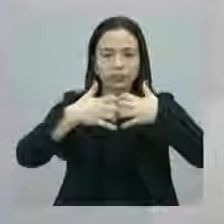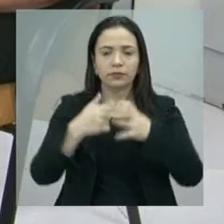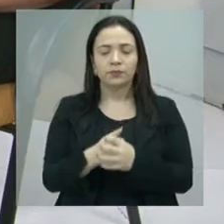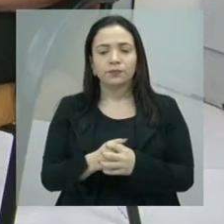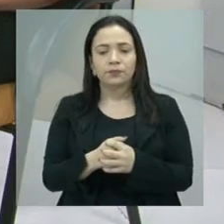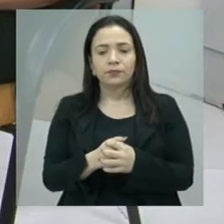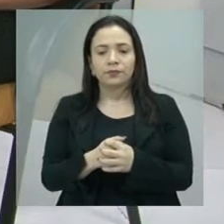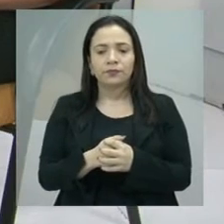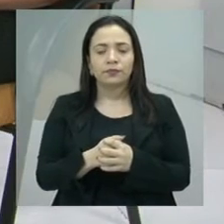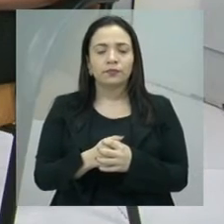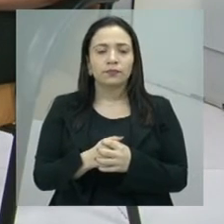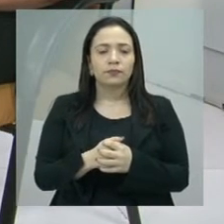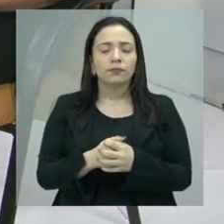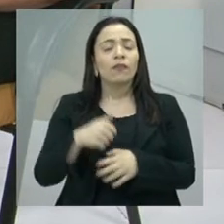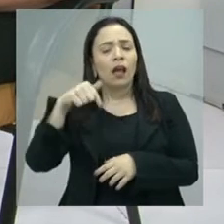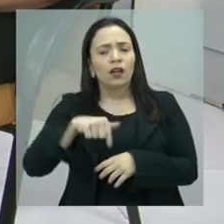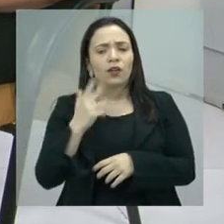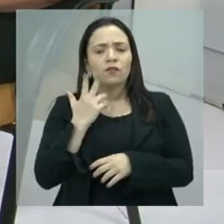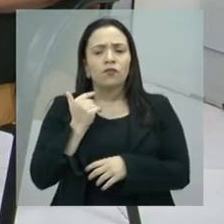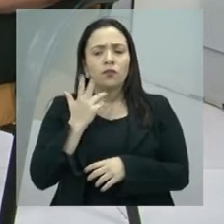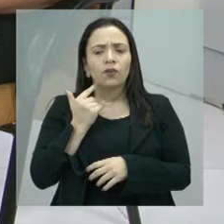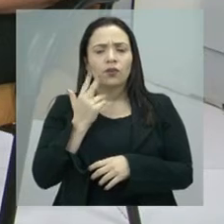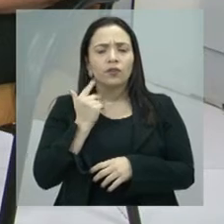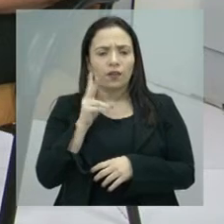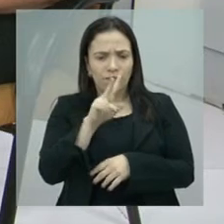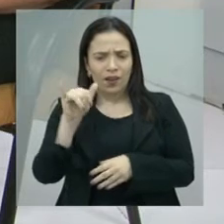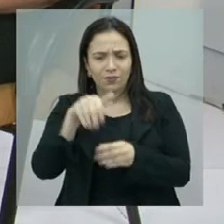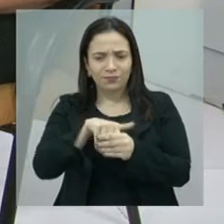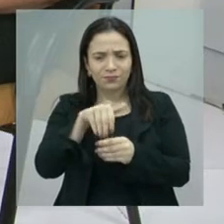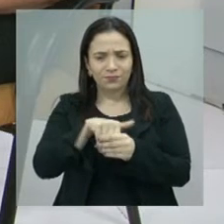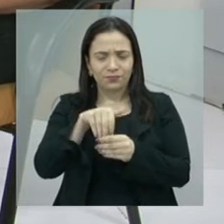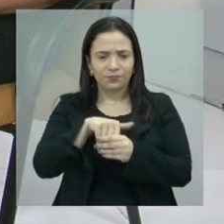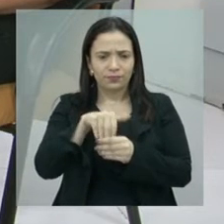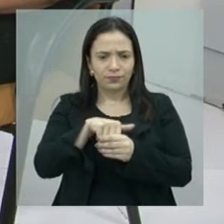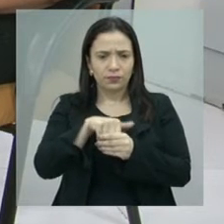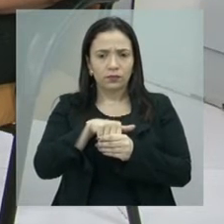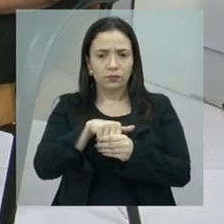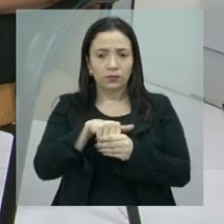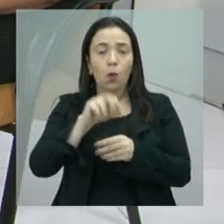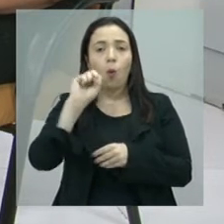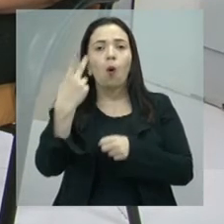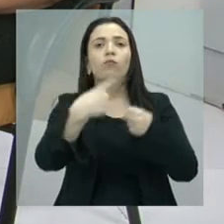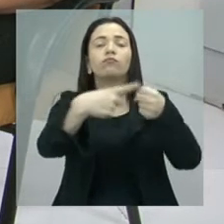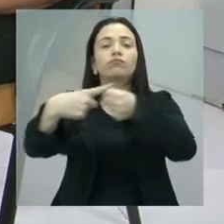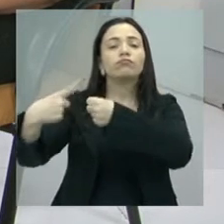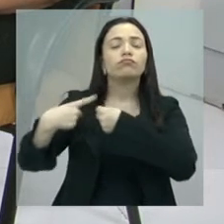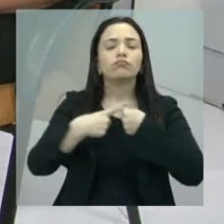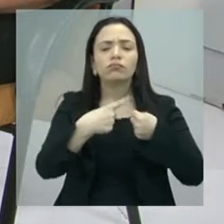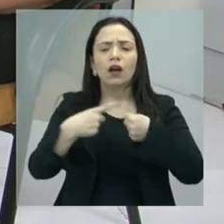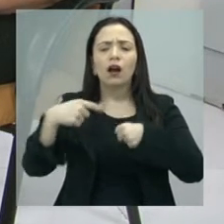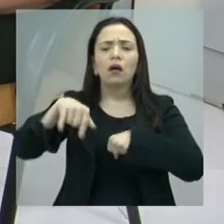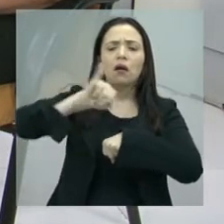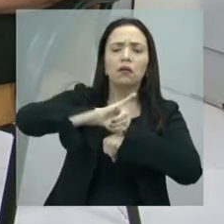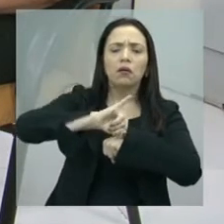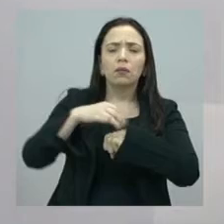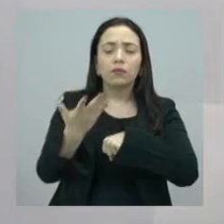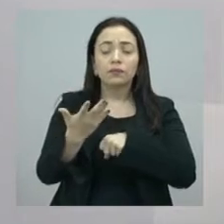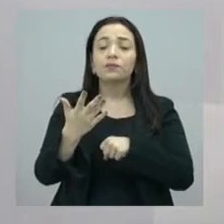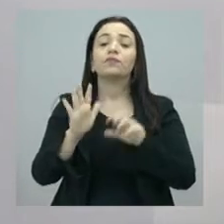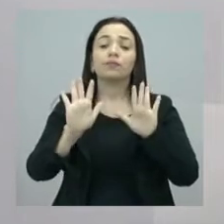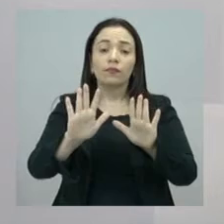Agora, eu falei que em Fortaleza que vai haver eleição, mas é só em Fortaleza ou é em todo o estado? Não. A eleição será em